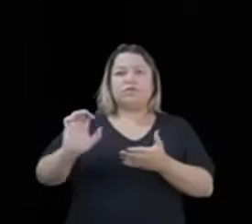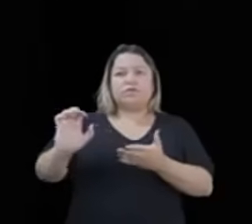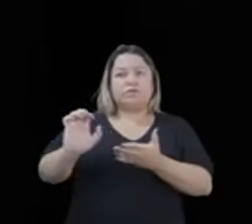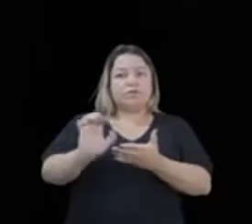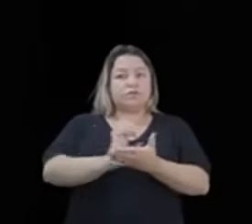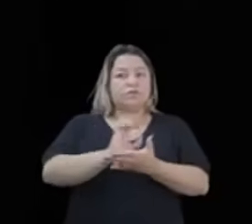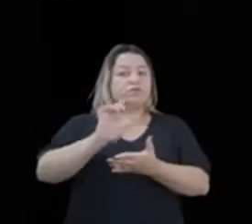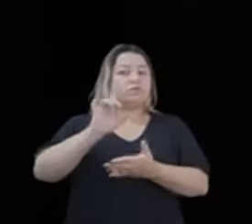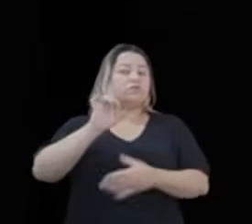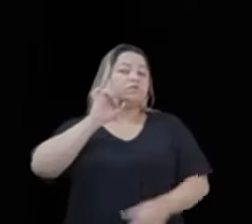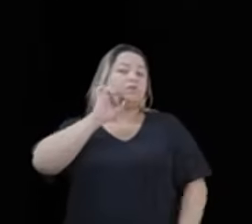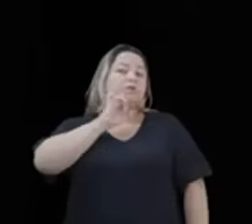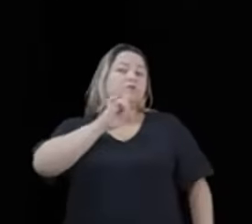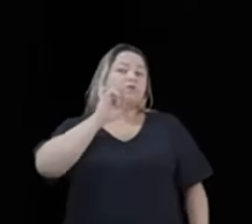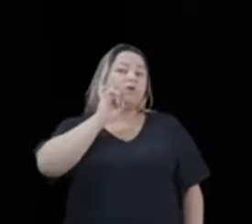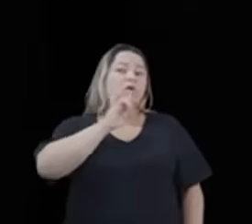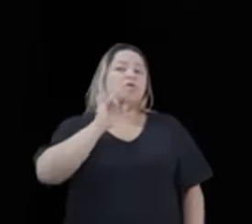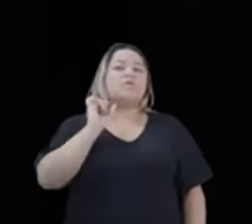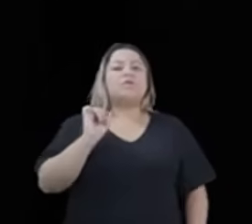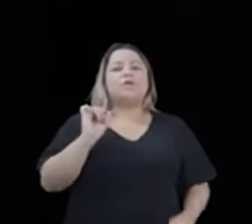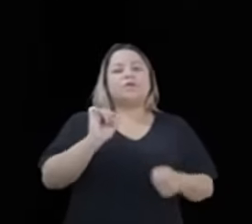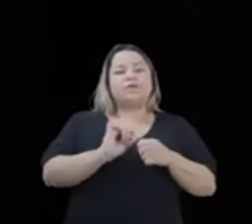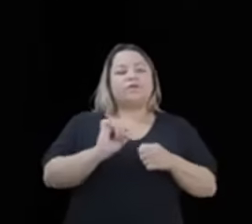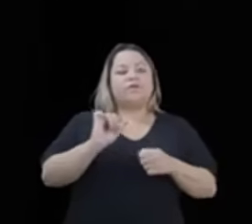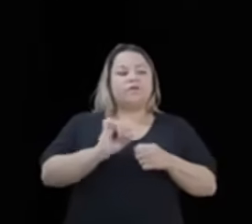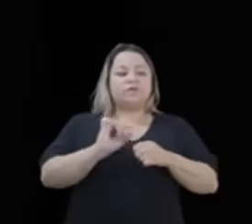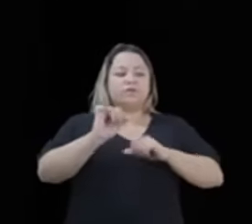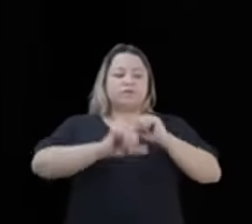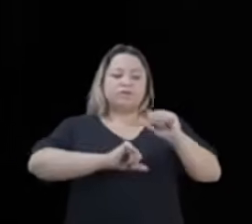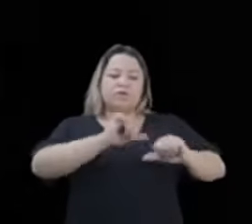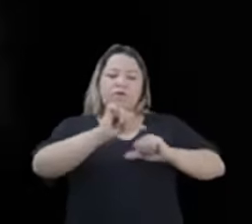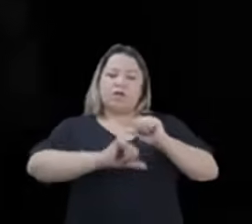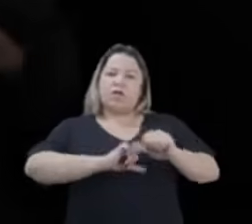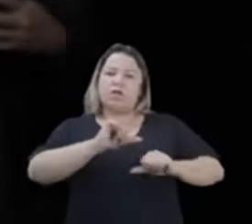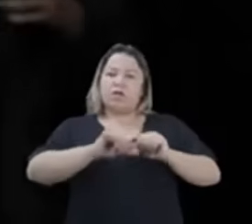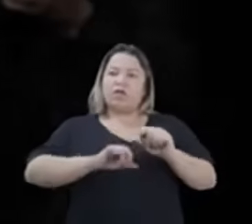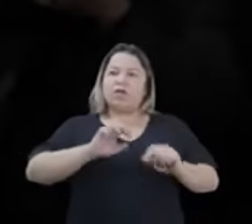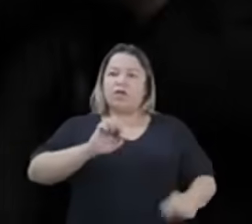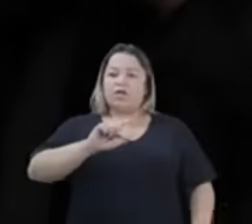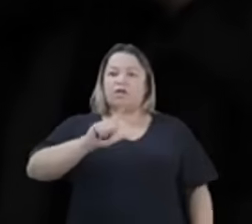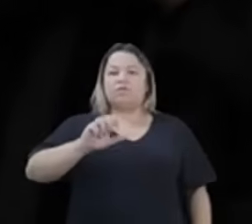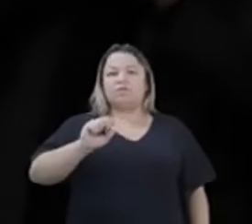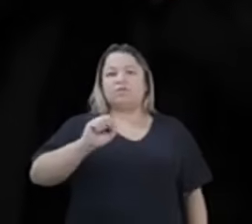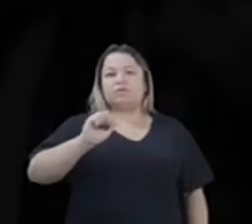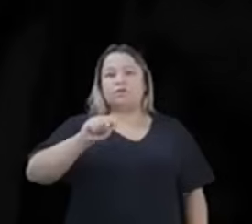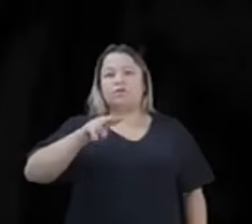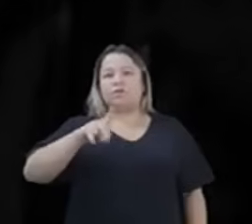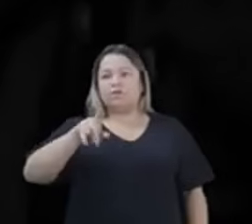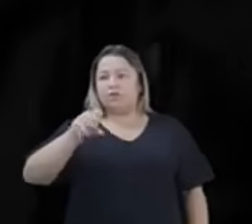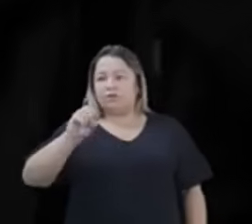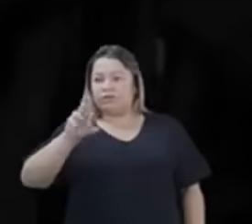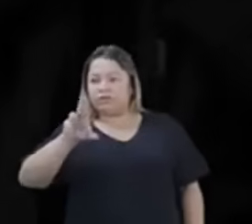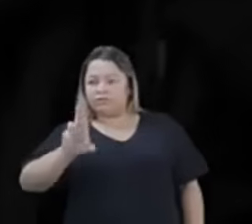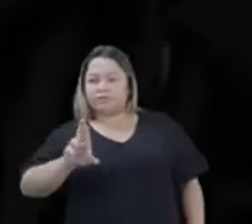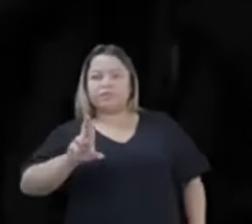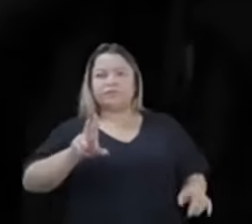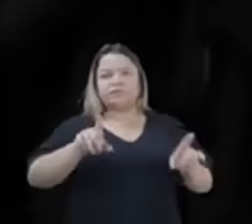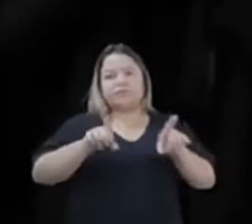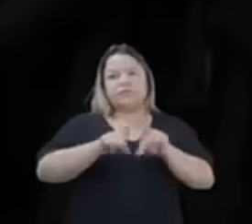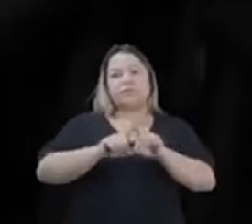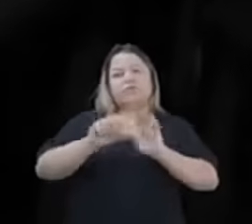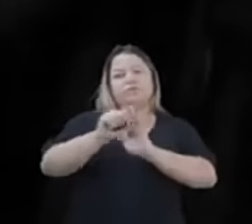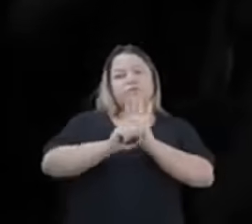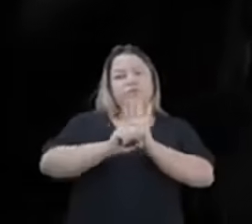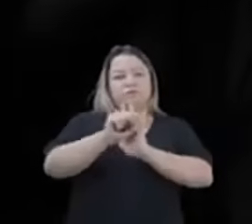Unidos. O que ele faz ao transformar El Salvador, talvez, no campo de concentração do